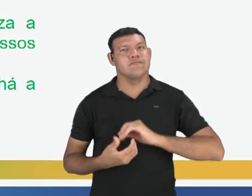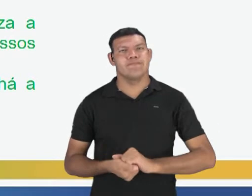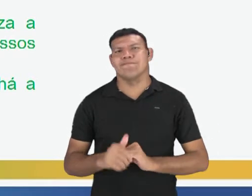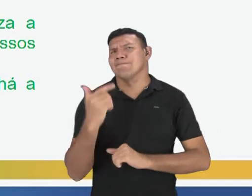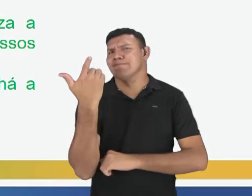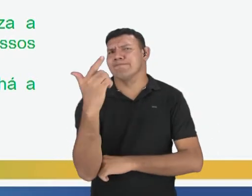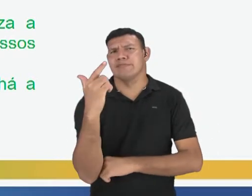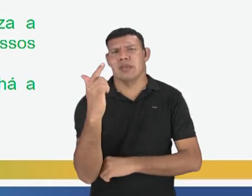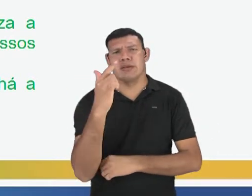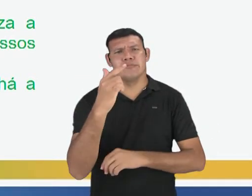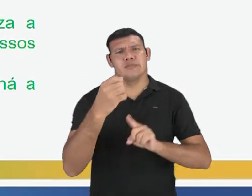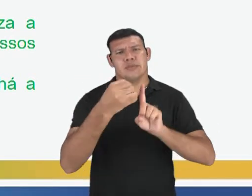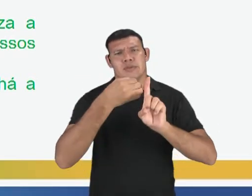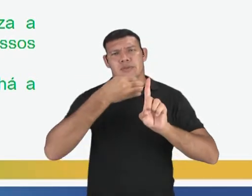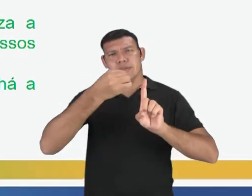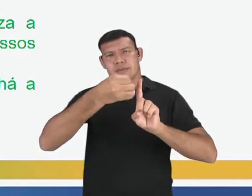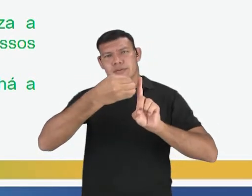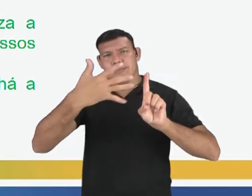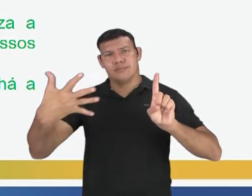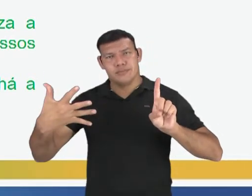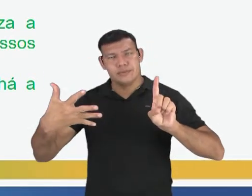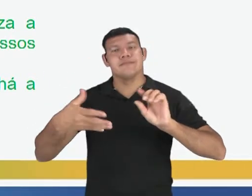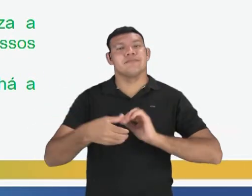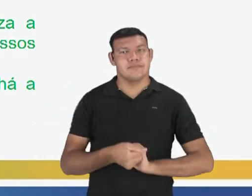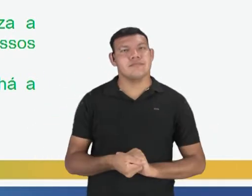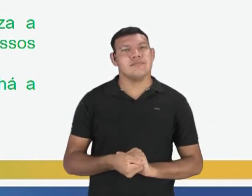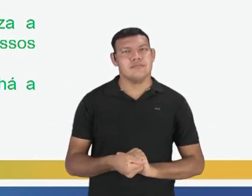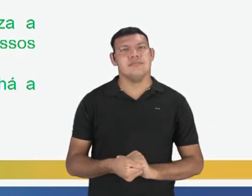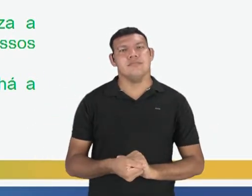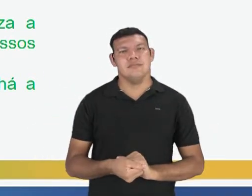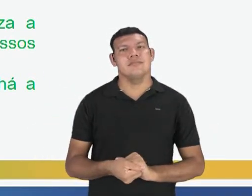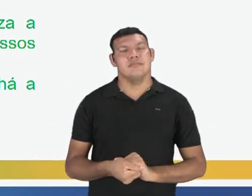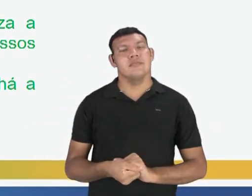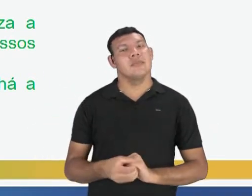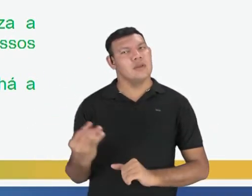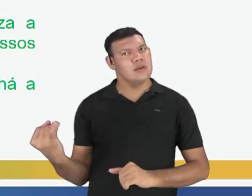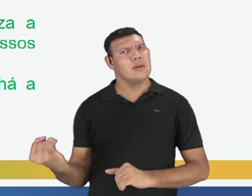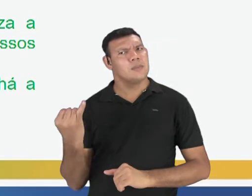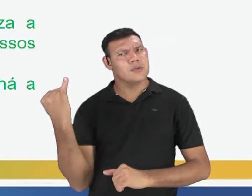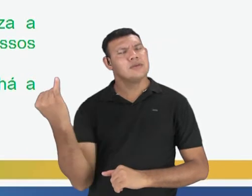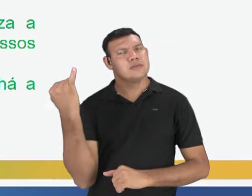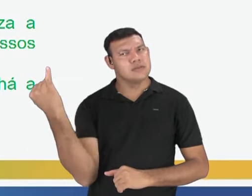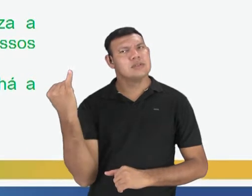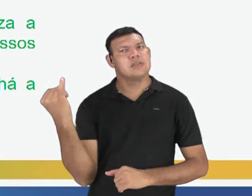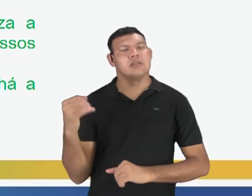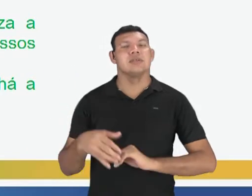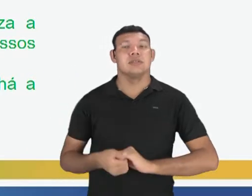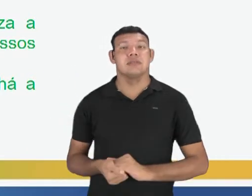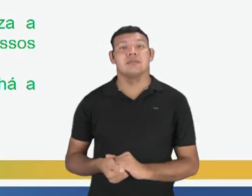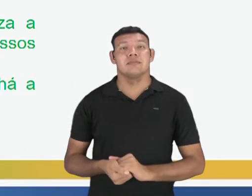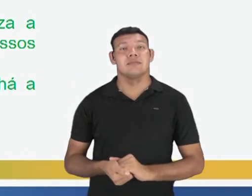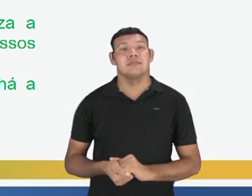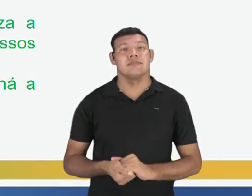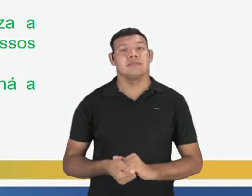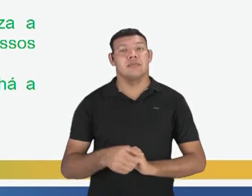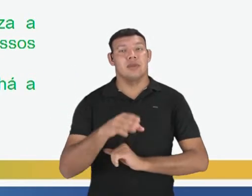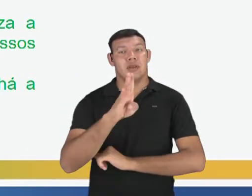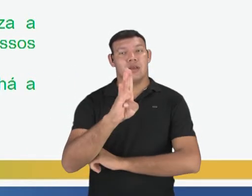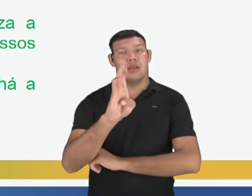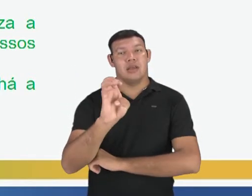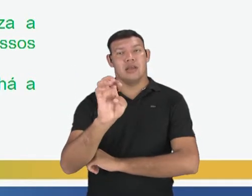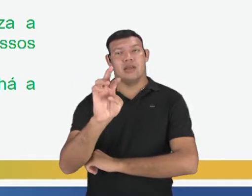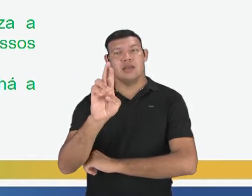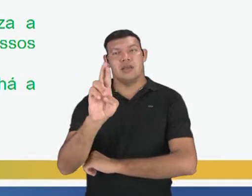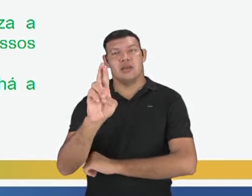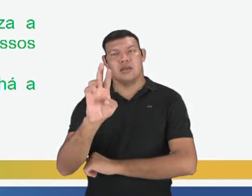nenhum tipo de argumentação, ou seja, é aquilo e aquilo. Então, aquilo é fundamental para eles. Então, Bertrand ele vai